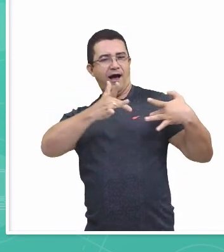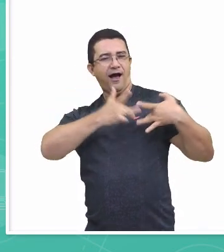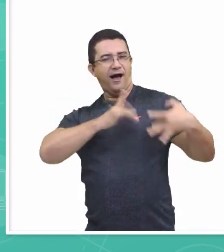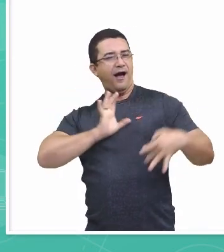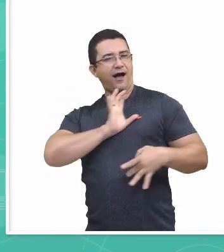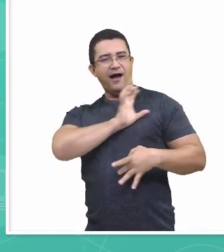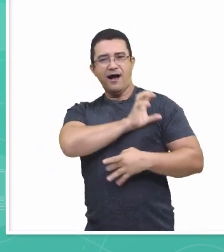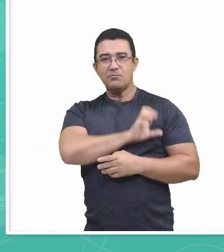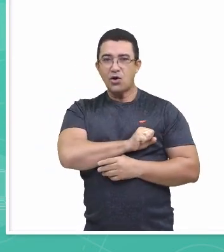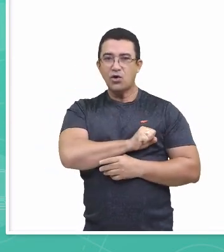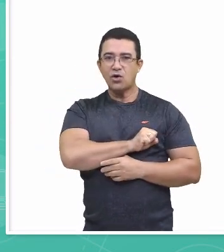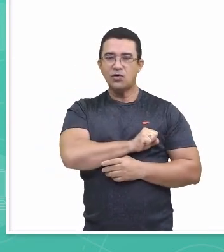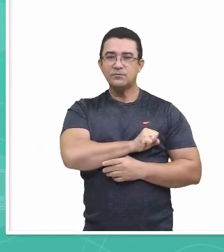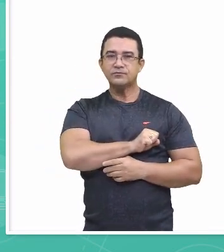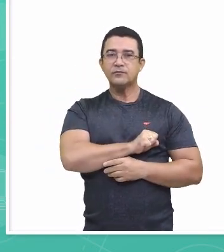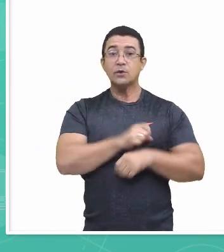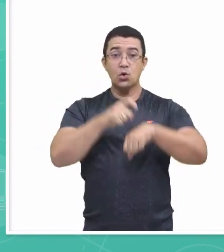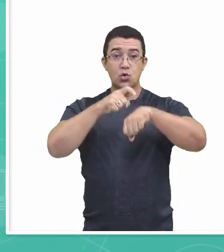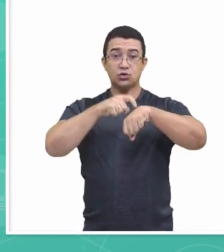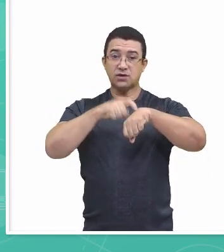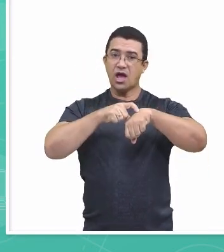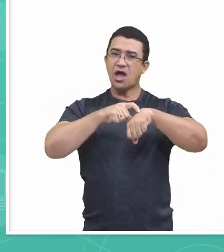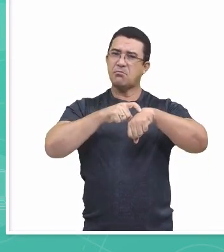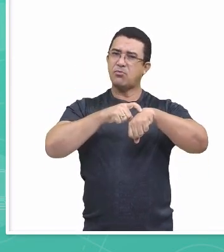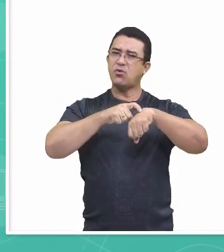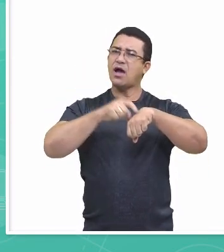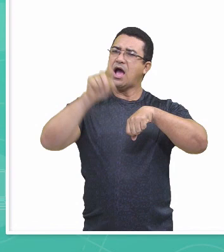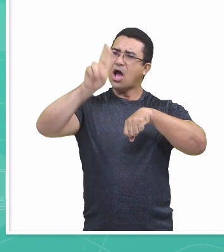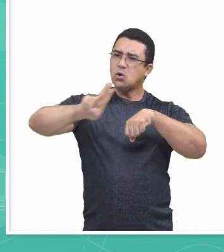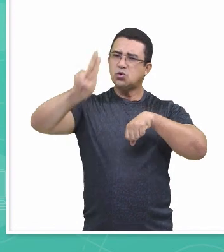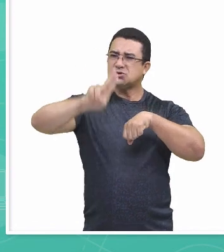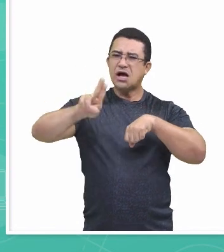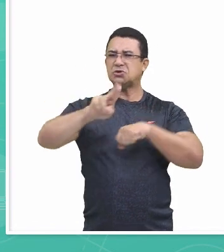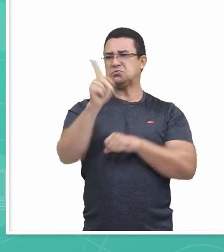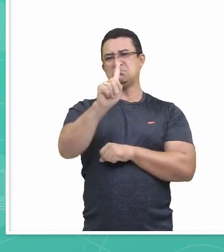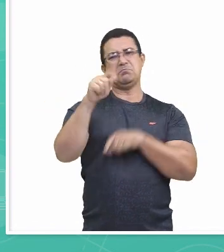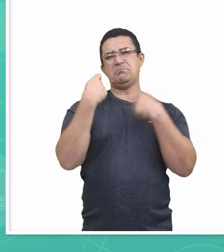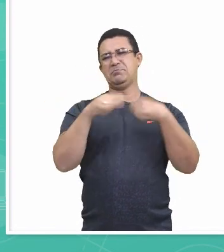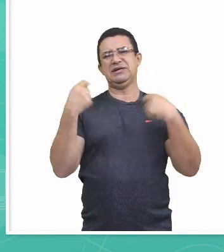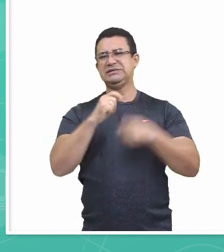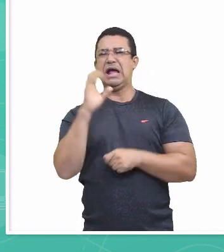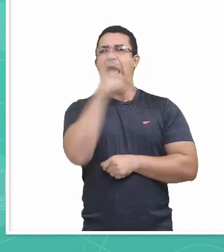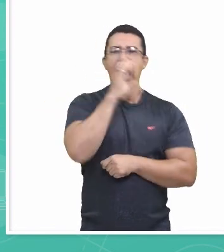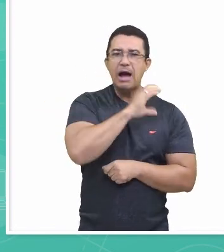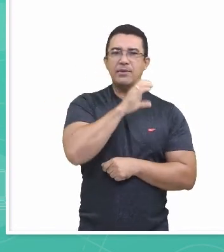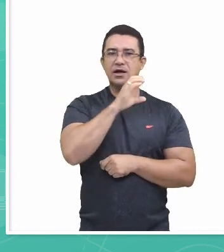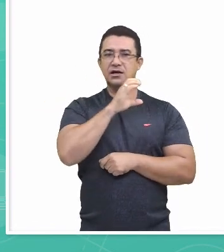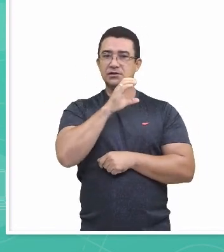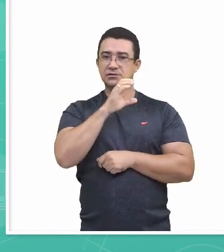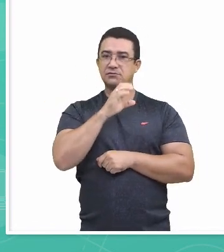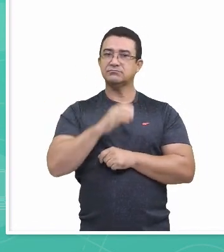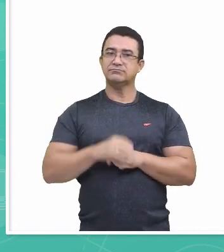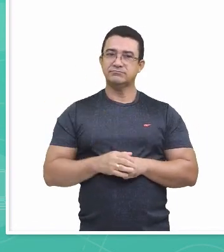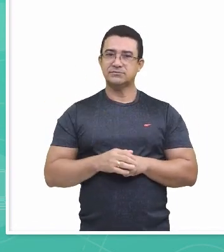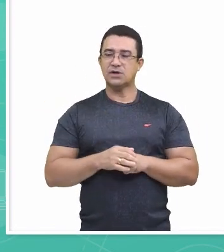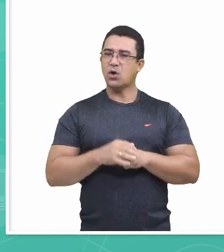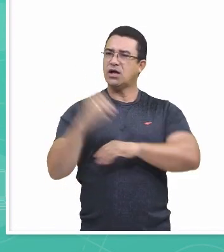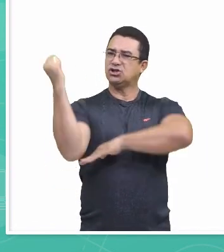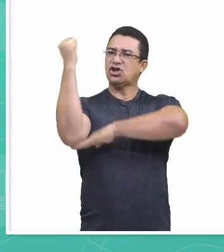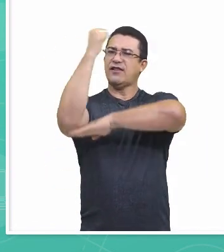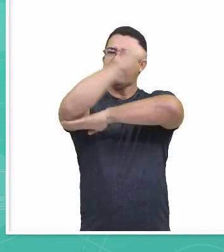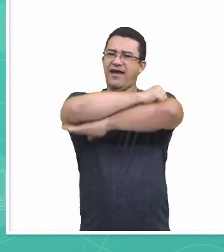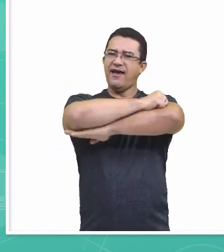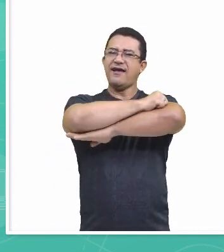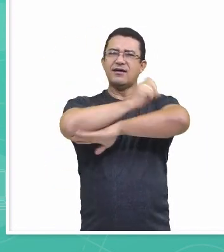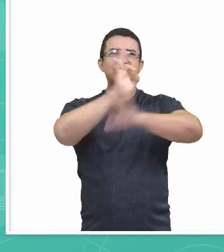prossegue aqui, ó, o nosso eu lírico, o tempo vai ser usado sem pressa, gerânios enfeitarão as janelas,